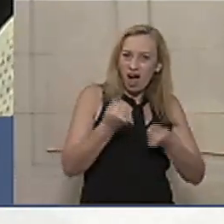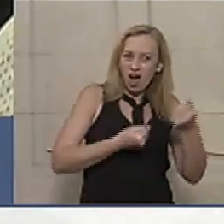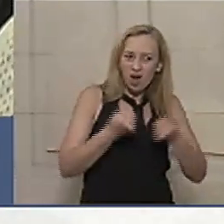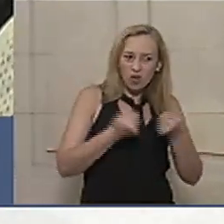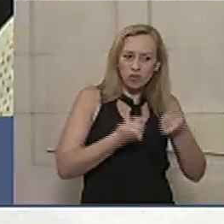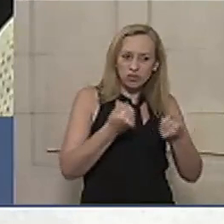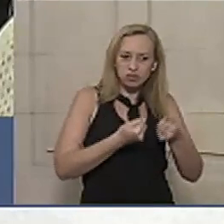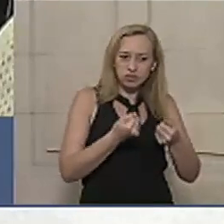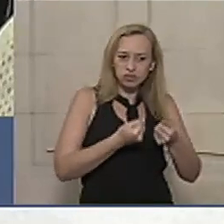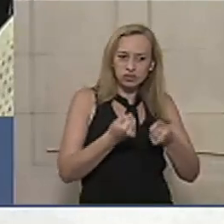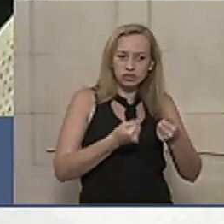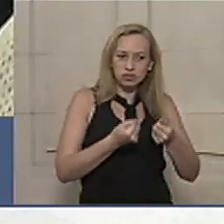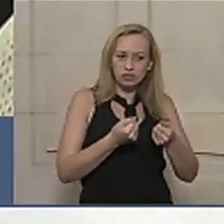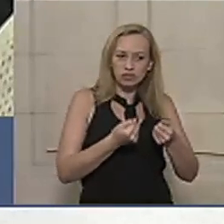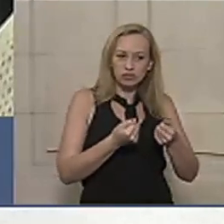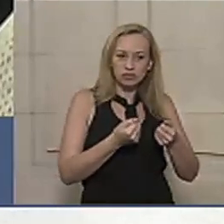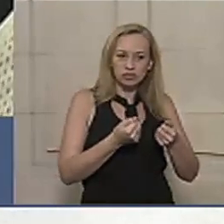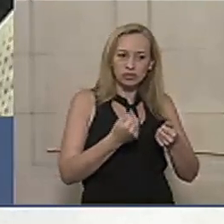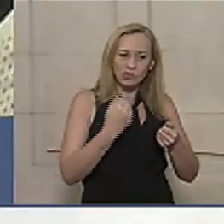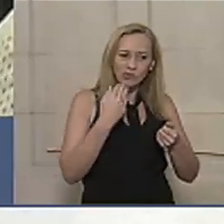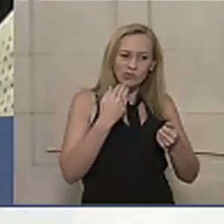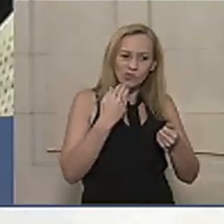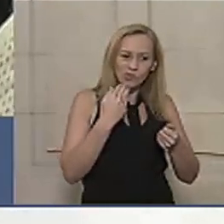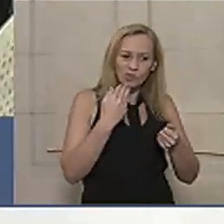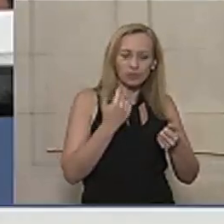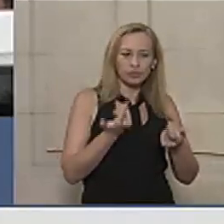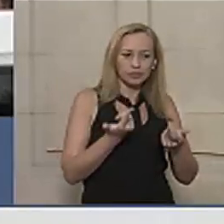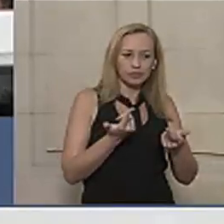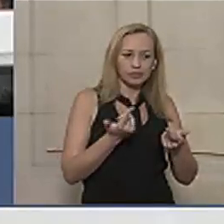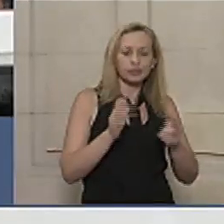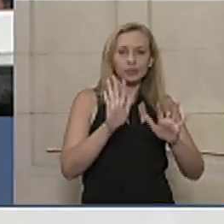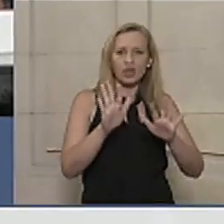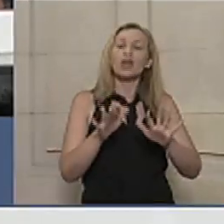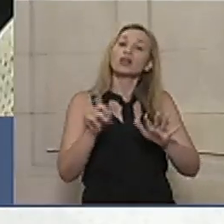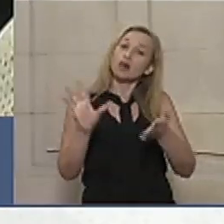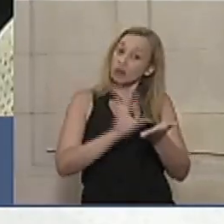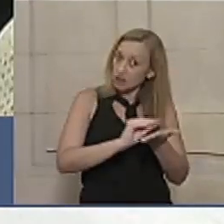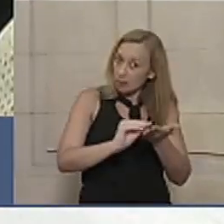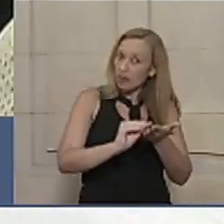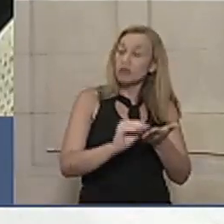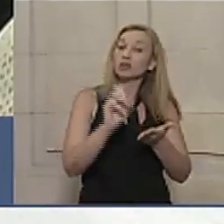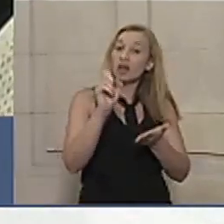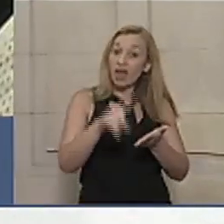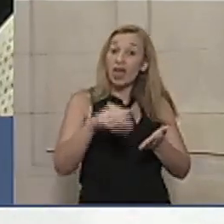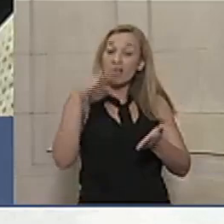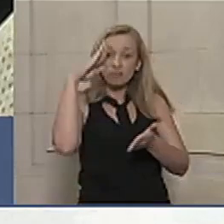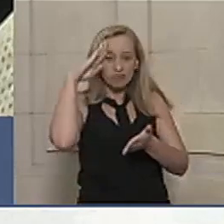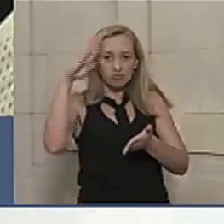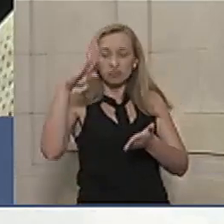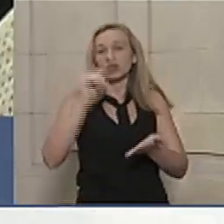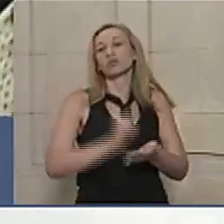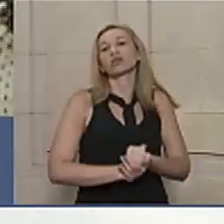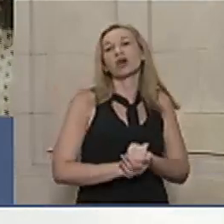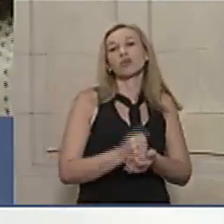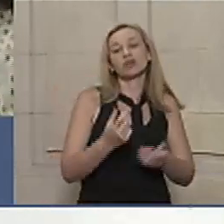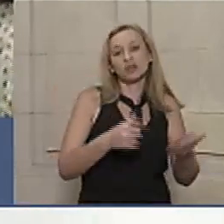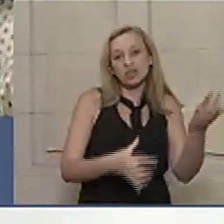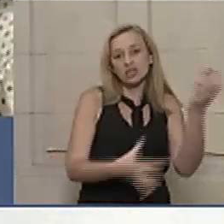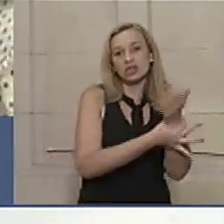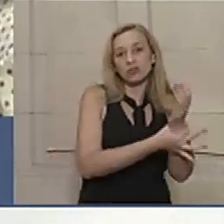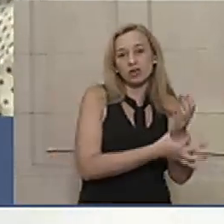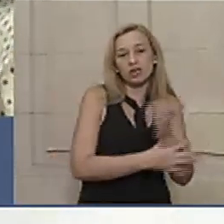Vai estará na próxima quarta-feira a pauta. Então, essa pauta sobre o armamento é fundamental para garantir a segurança dos